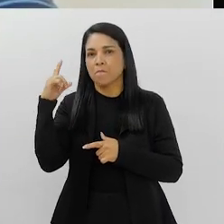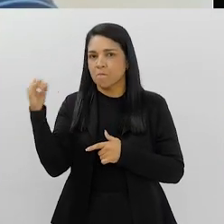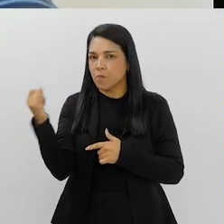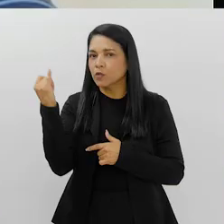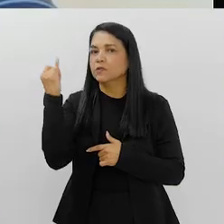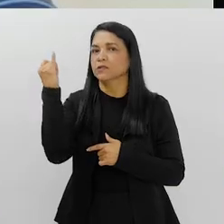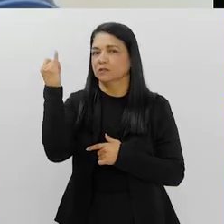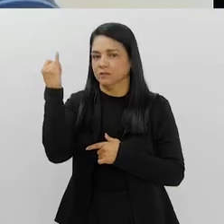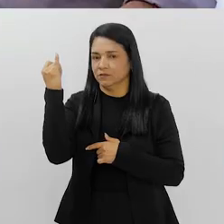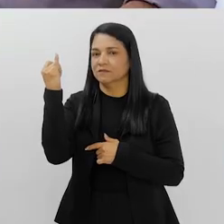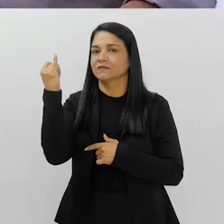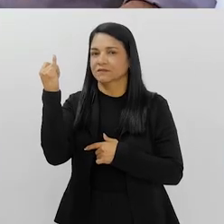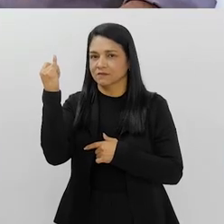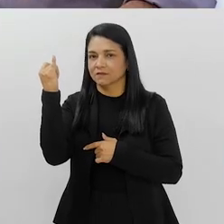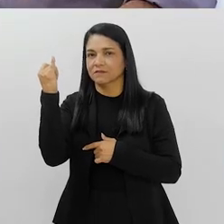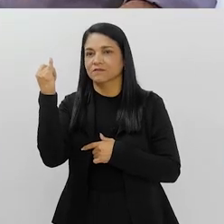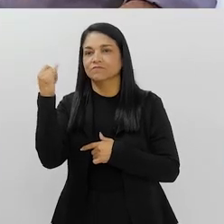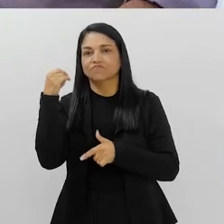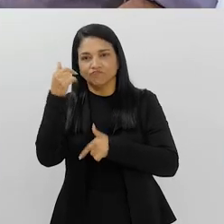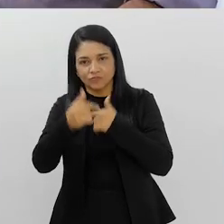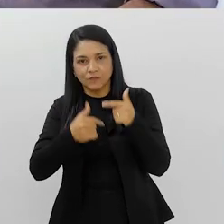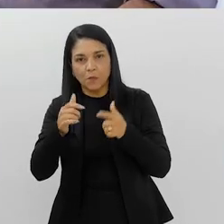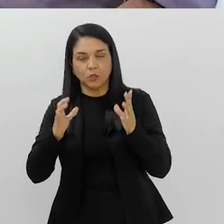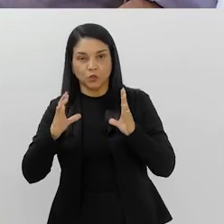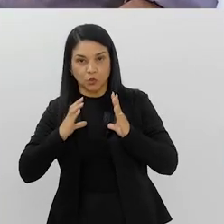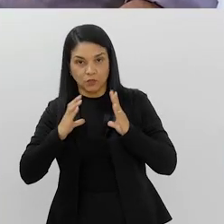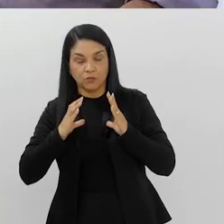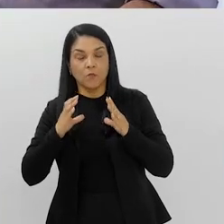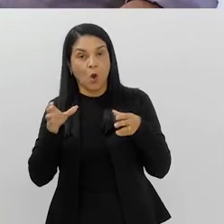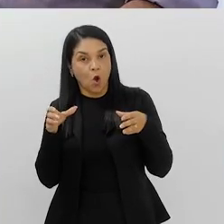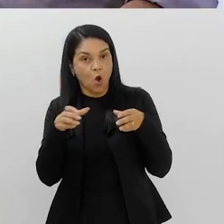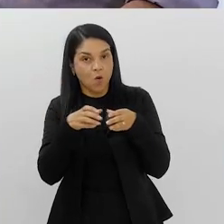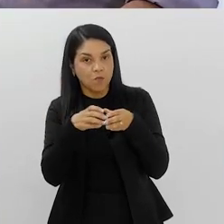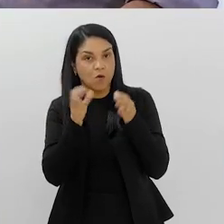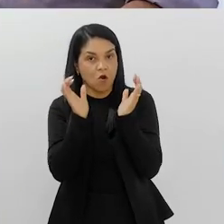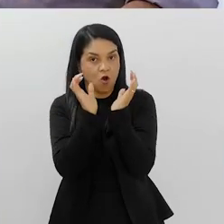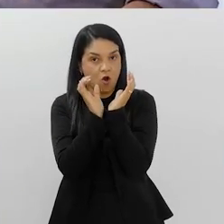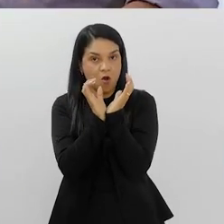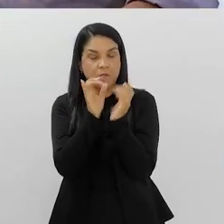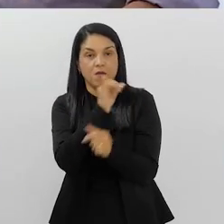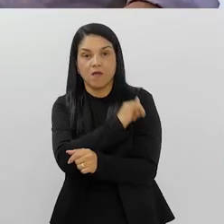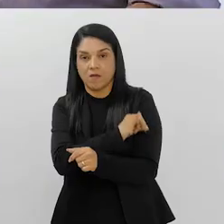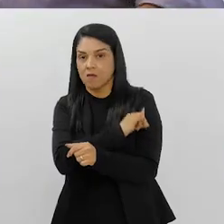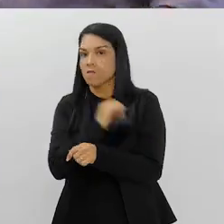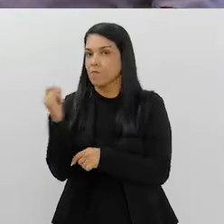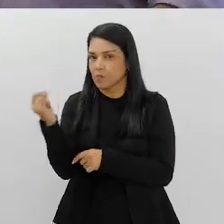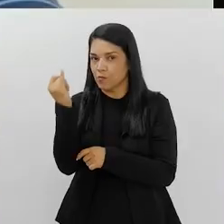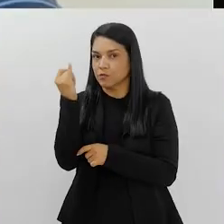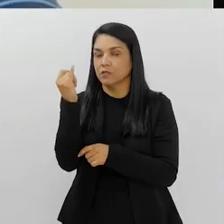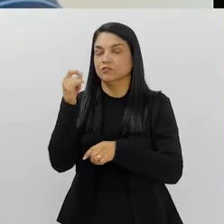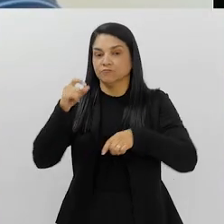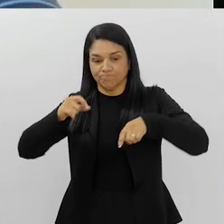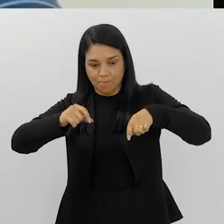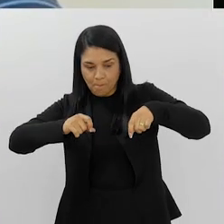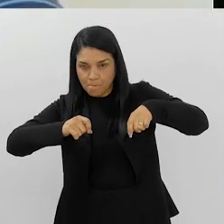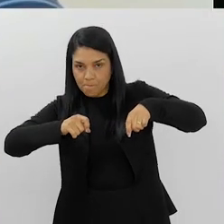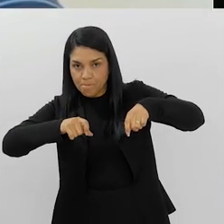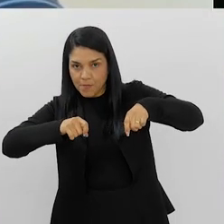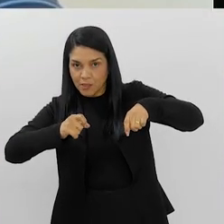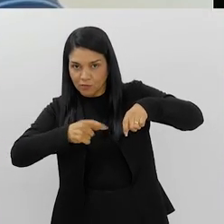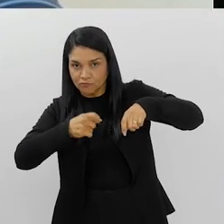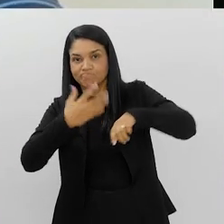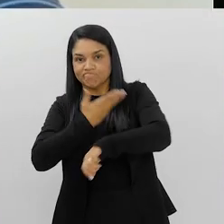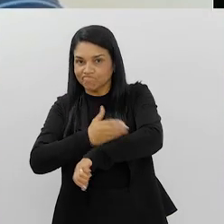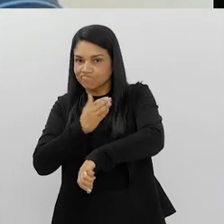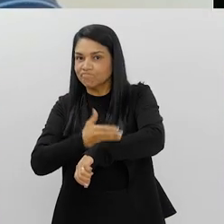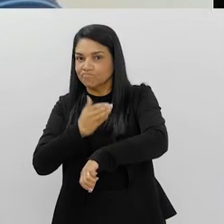Tem um trabalho ali. A gente, hoje, estamos jogando uma Copa Rica, é uma competição também mata-mata, com as 2 vitórias iguais a pênalti, e a gente